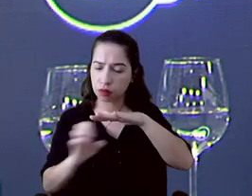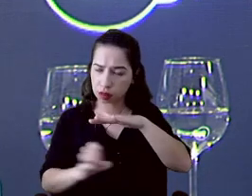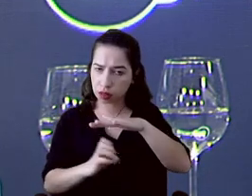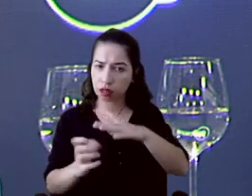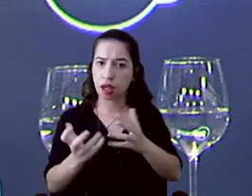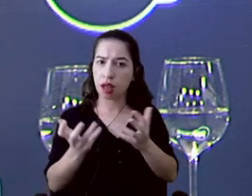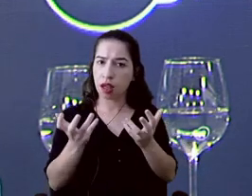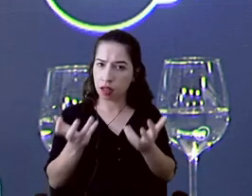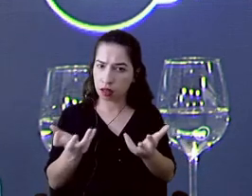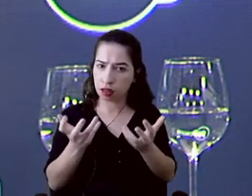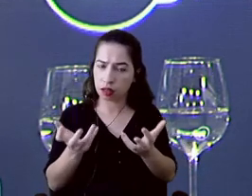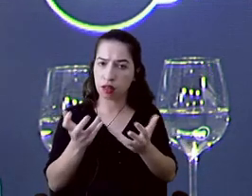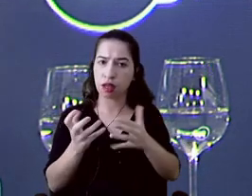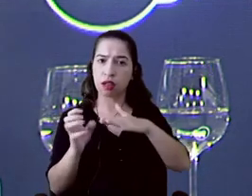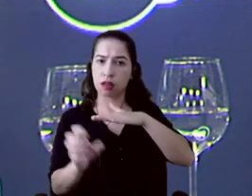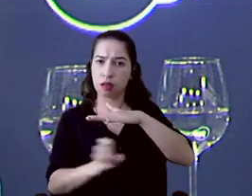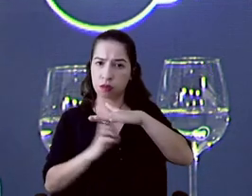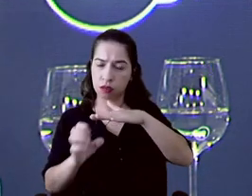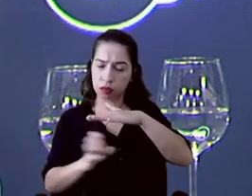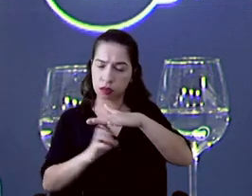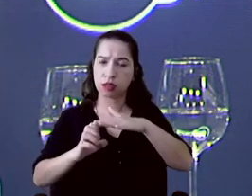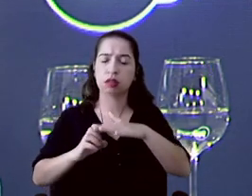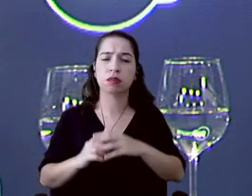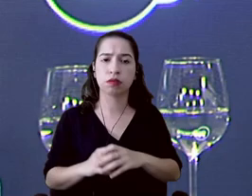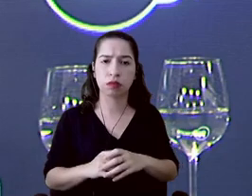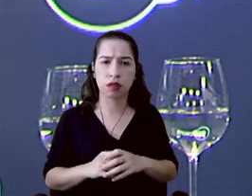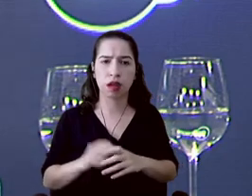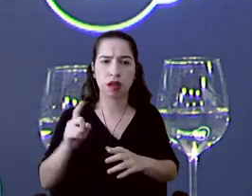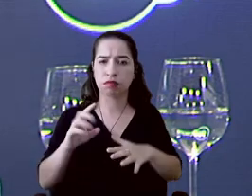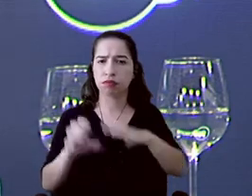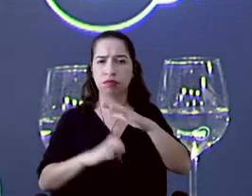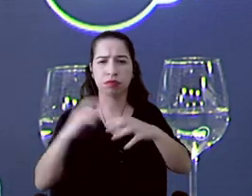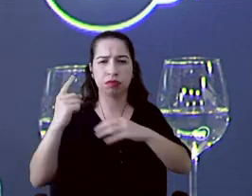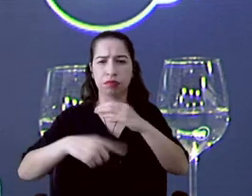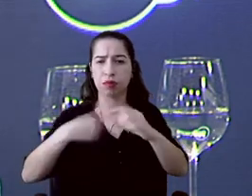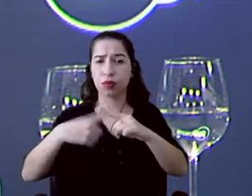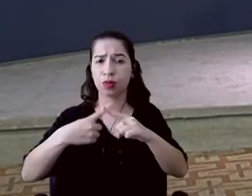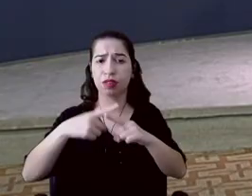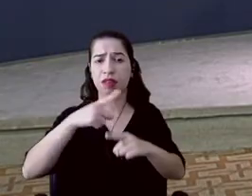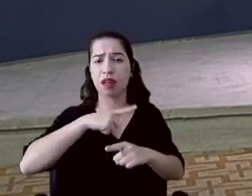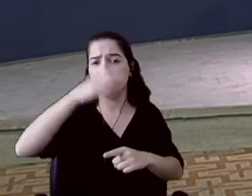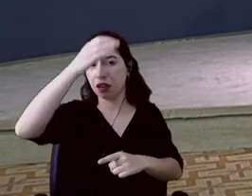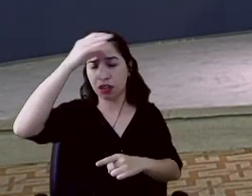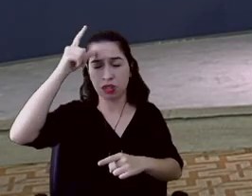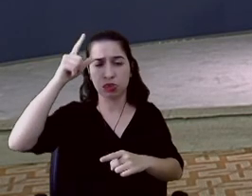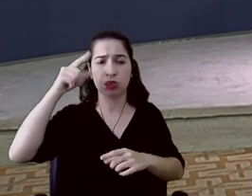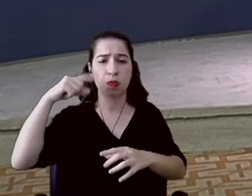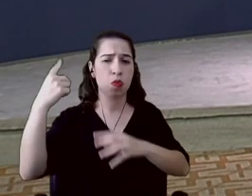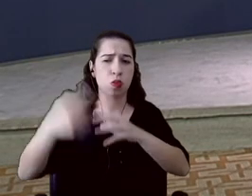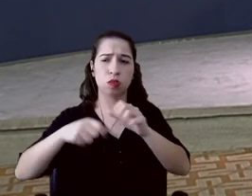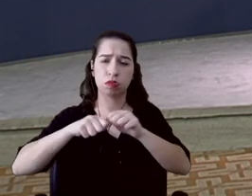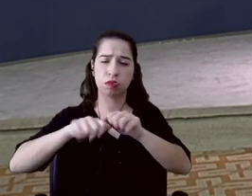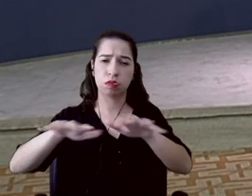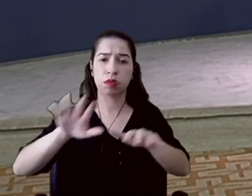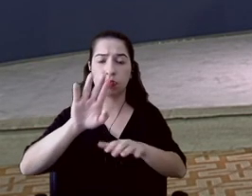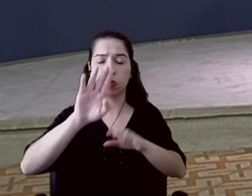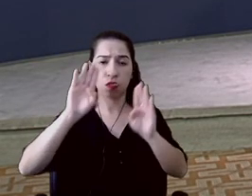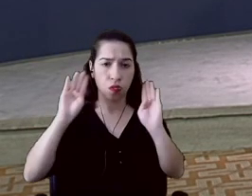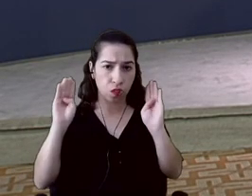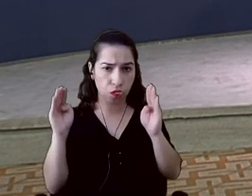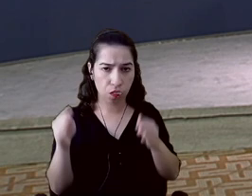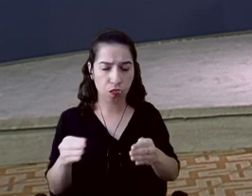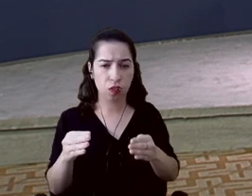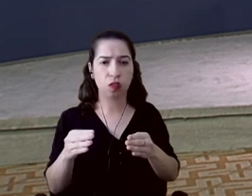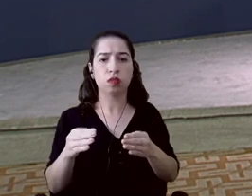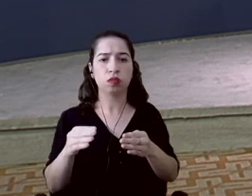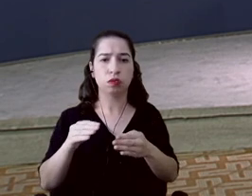se tornar inclusão empresa de amor de morte global que vocês tem cliente globais né mas obviamente focado mais aqui América